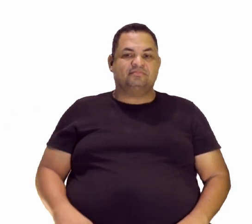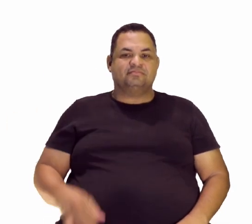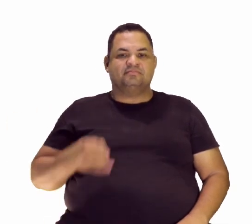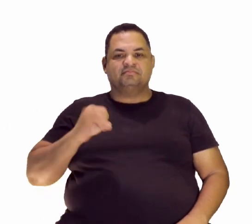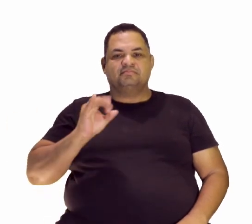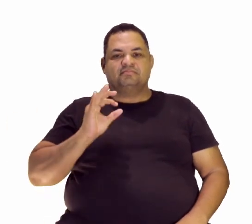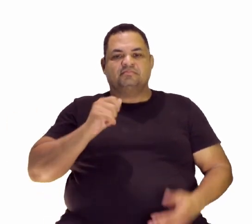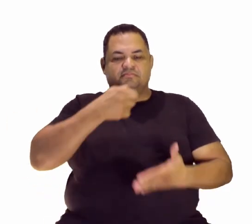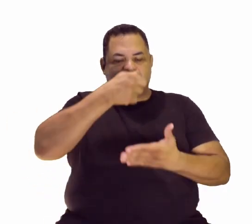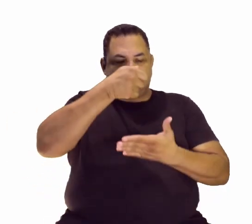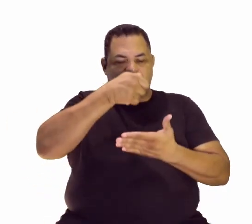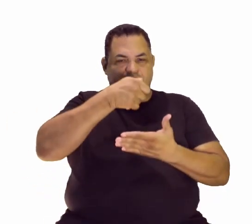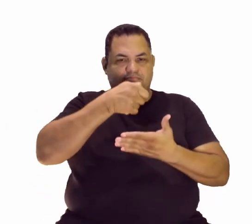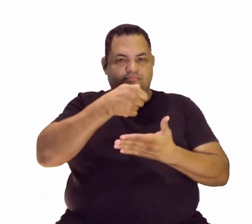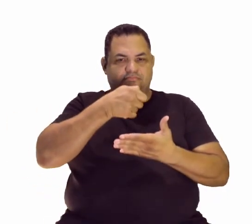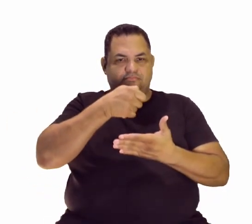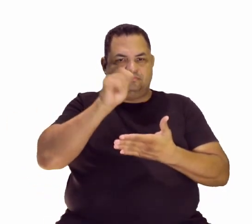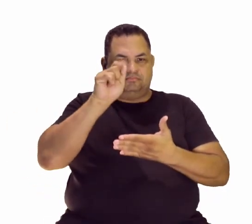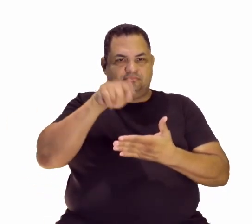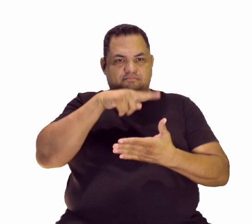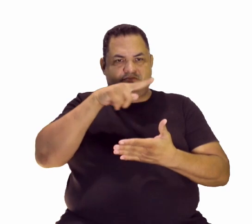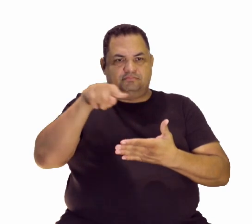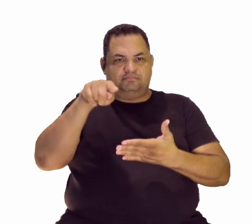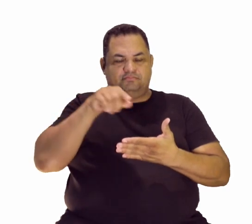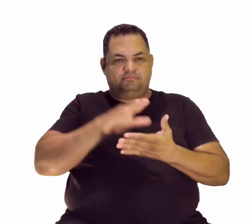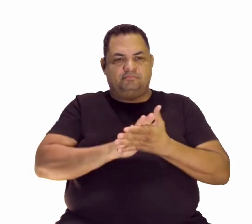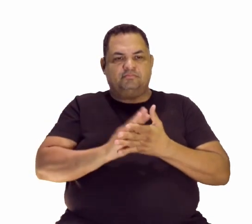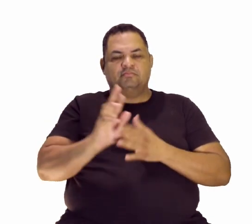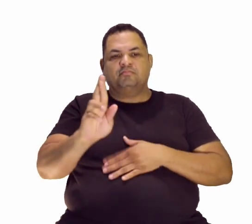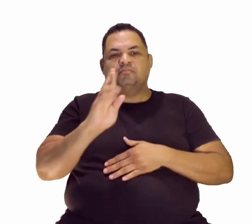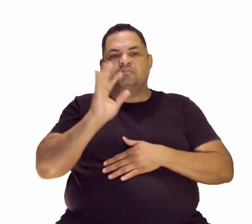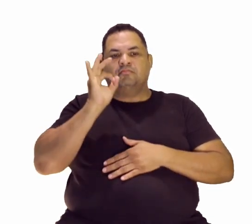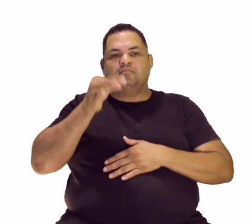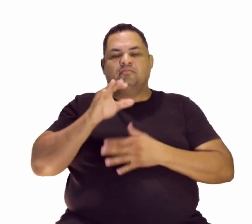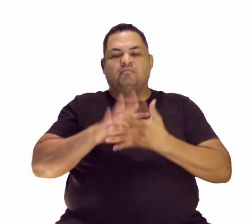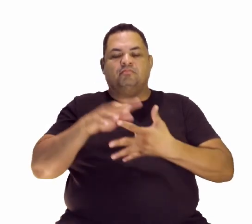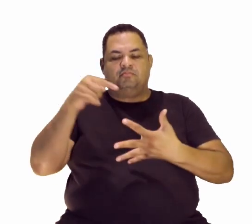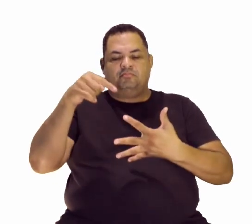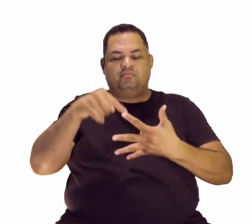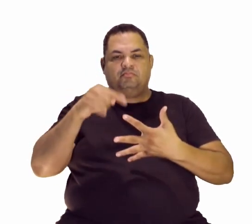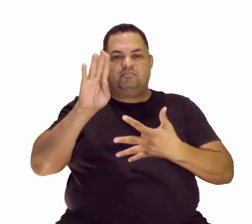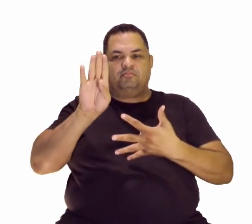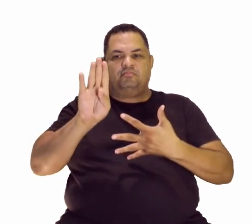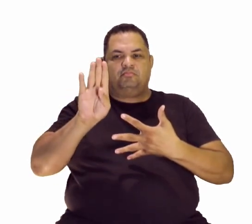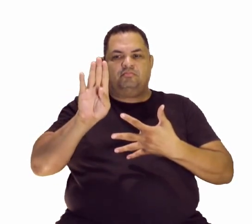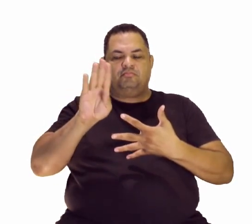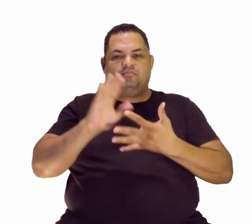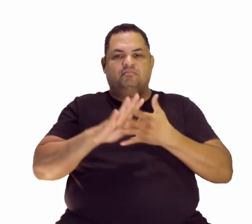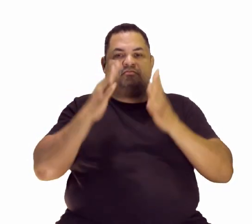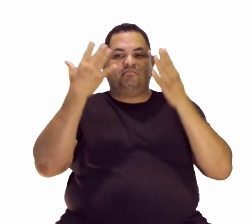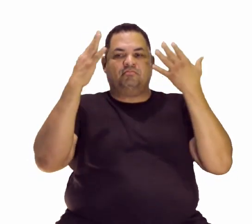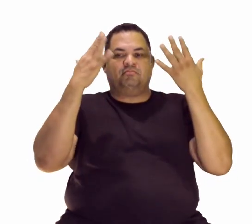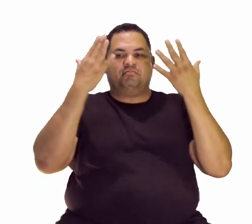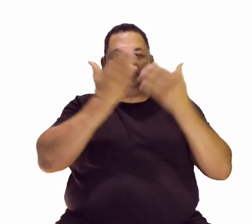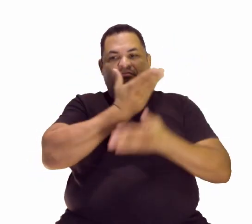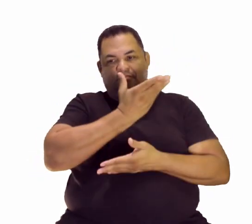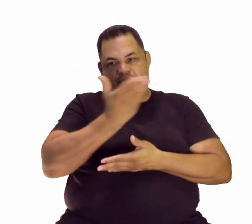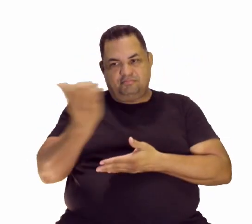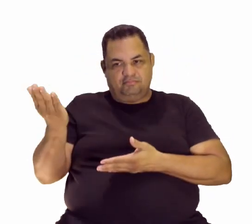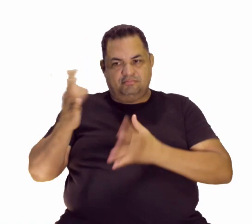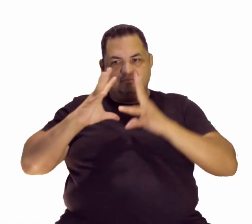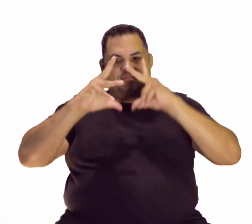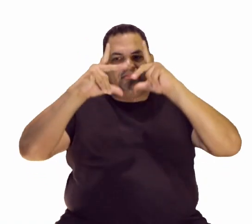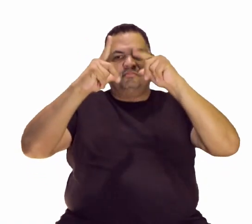você assinalou que a resposta correta é a letra B, os meus parabéns para você e